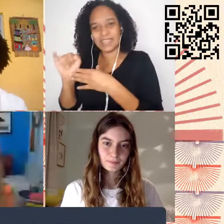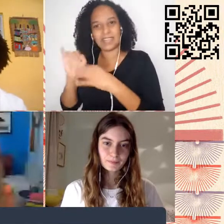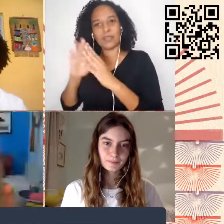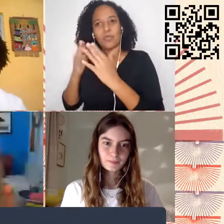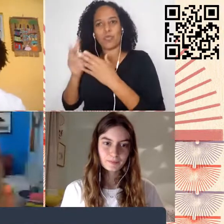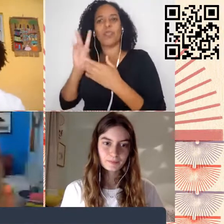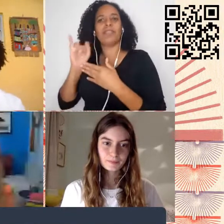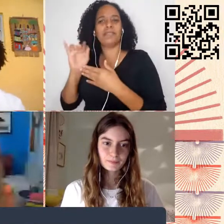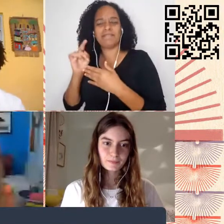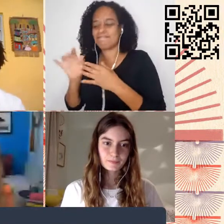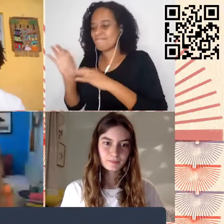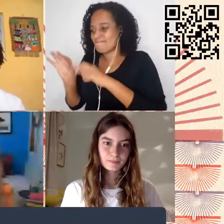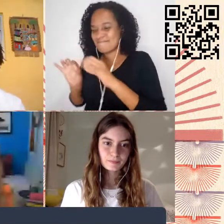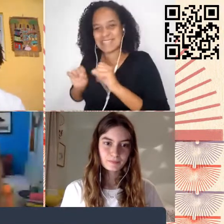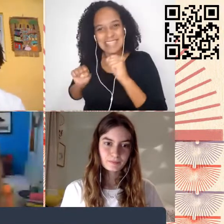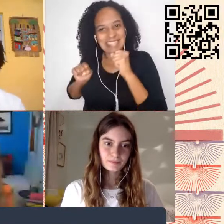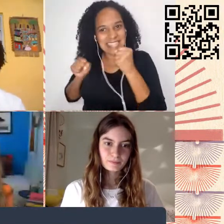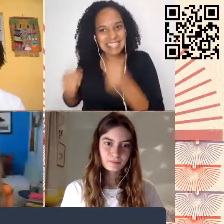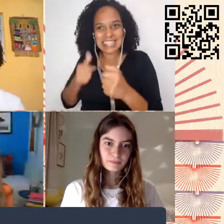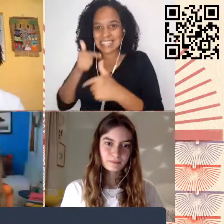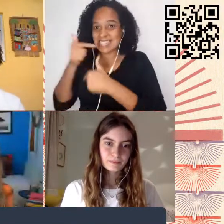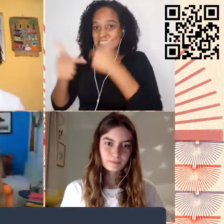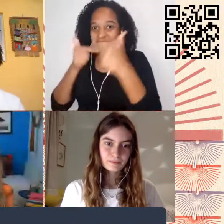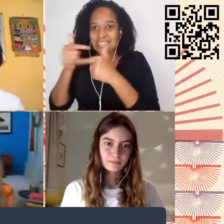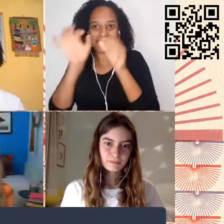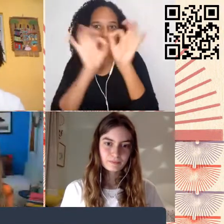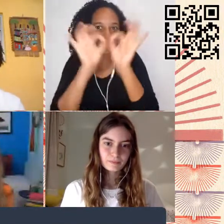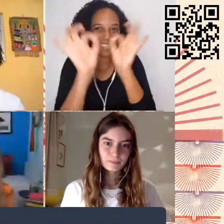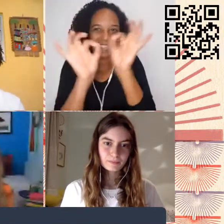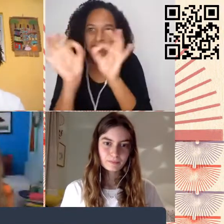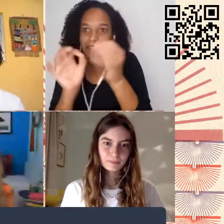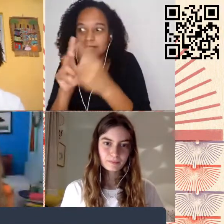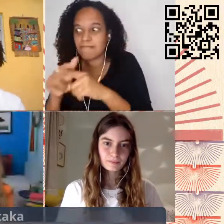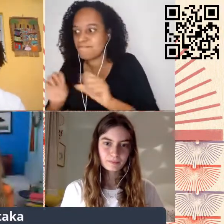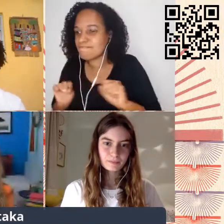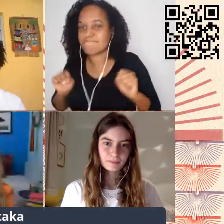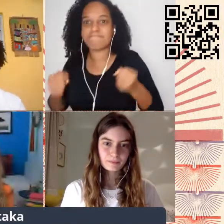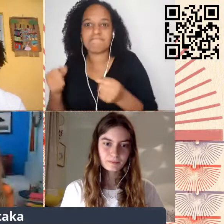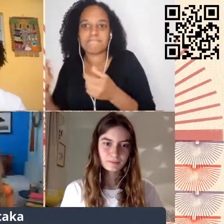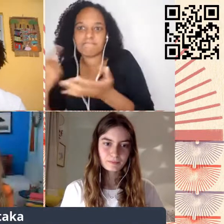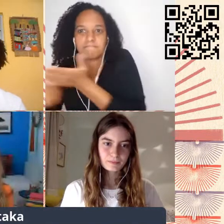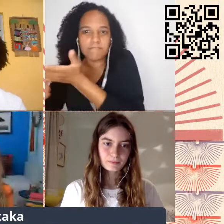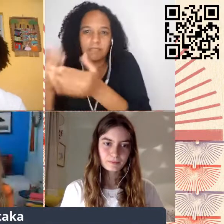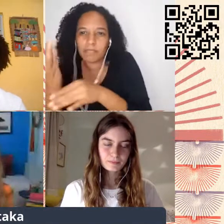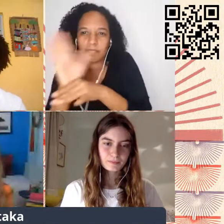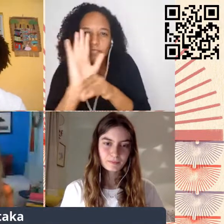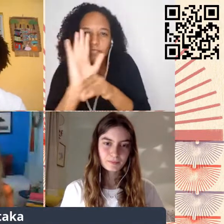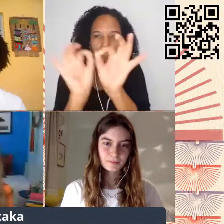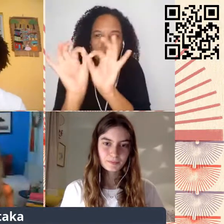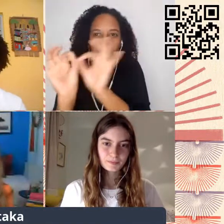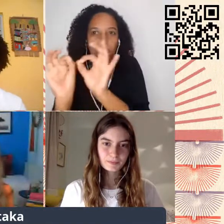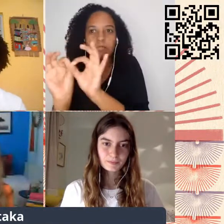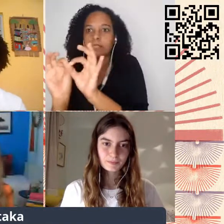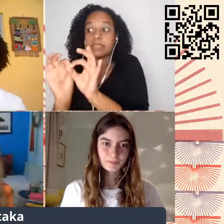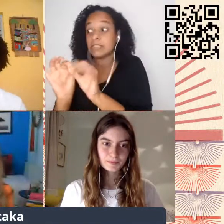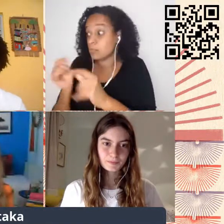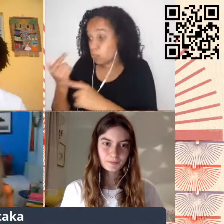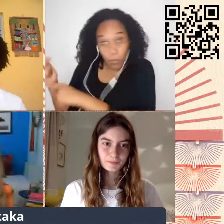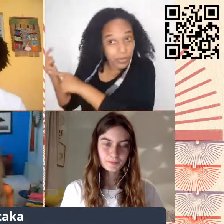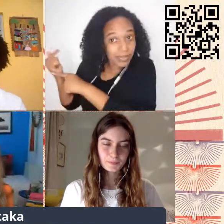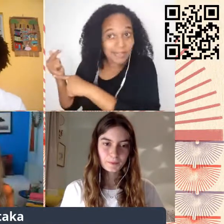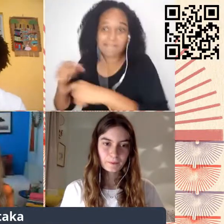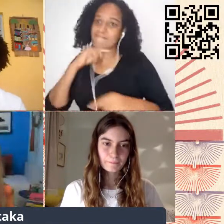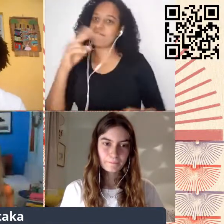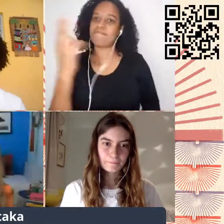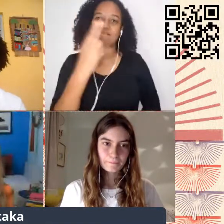porque eles estão aqui nessa força-tarefa, aqui fazendo isso tudo acontecer. Não seria possível sem os